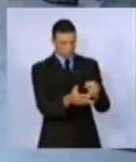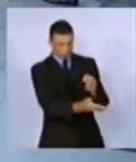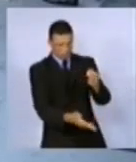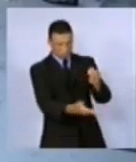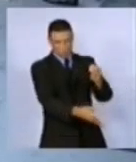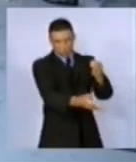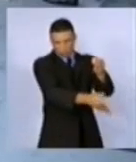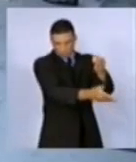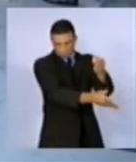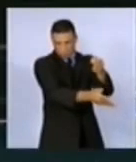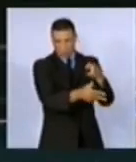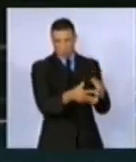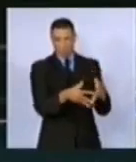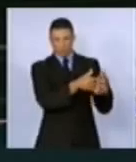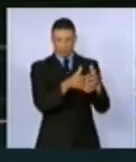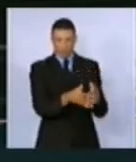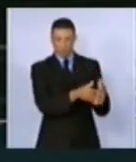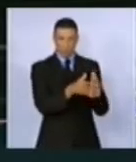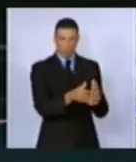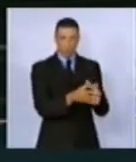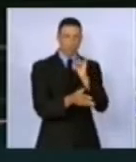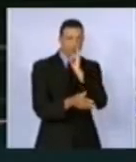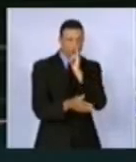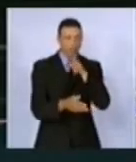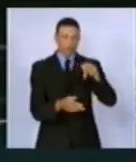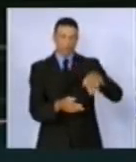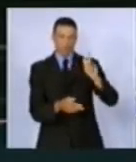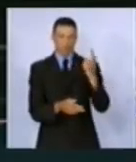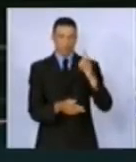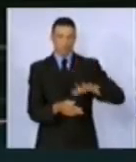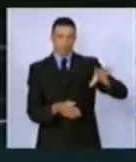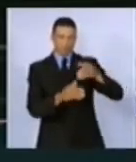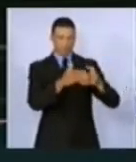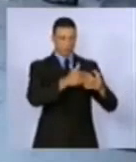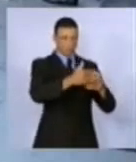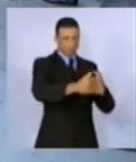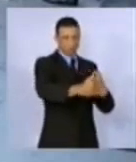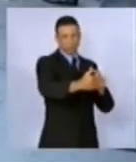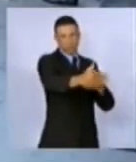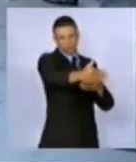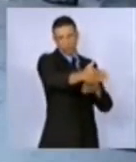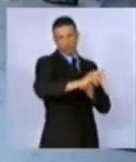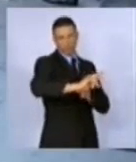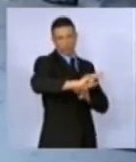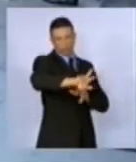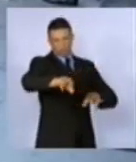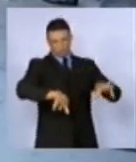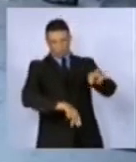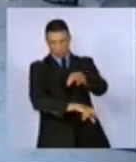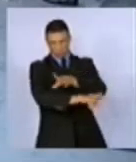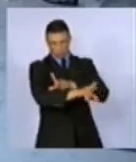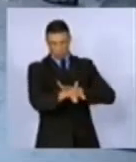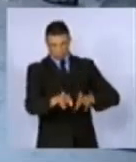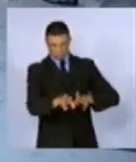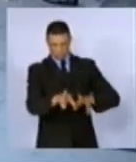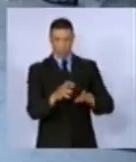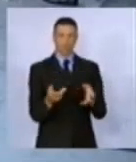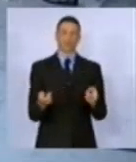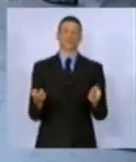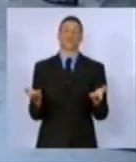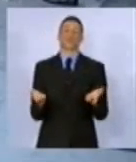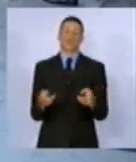dito aqui rapidamente nós temos espaçamentos diferentes eh o resultado disso é que na ânsia também de de